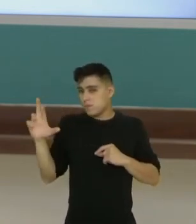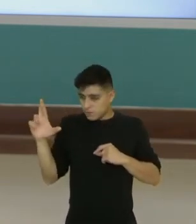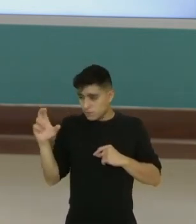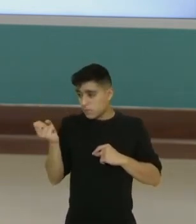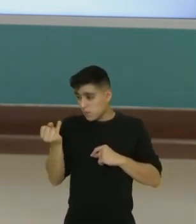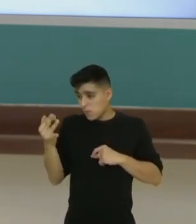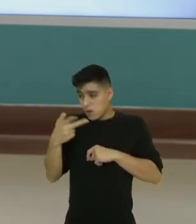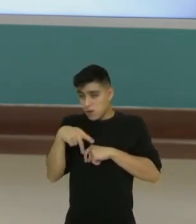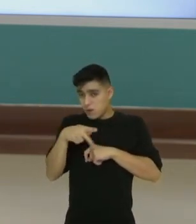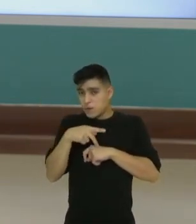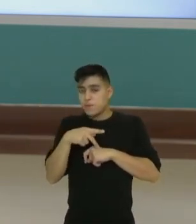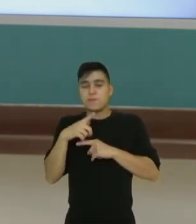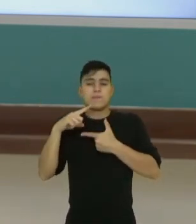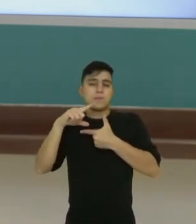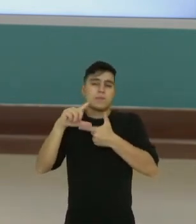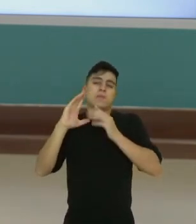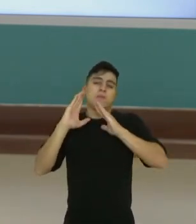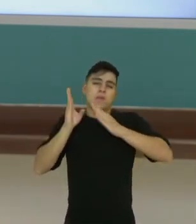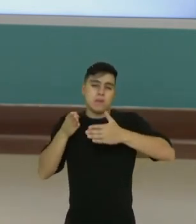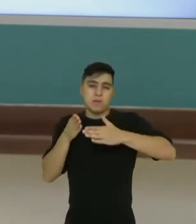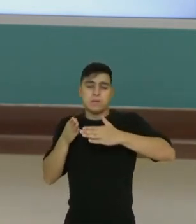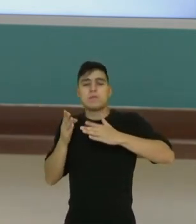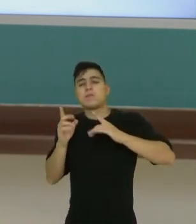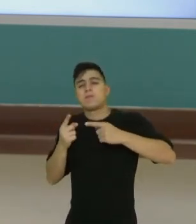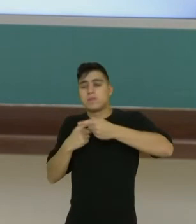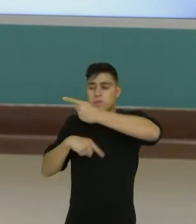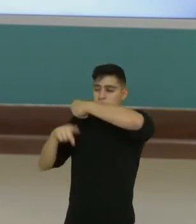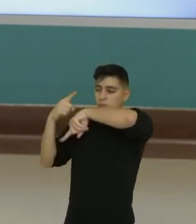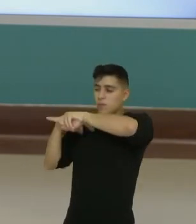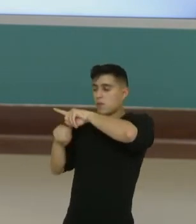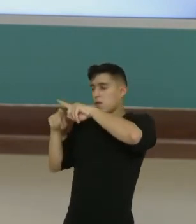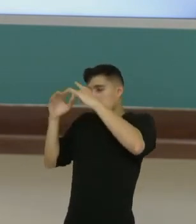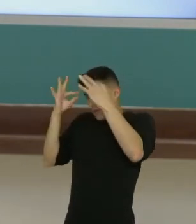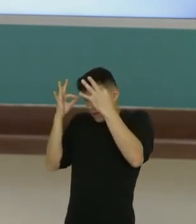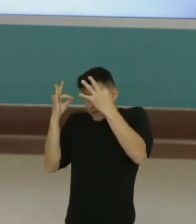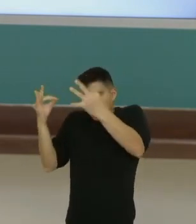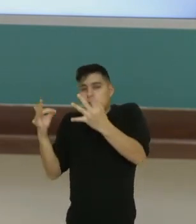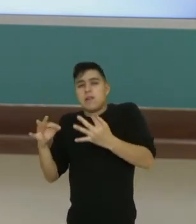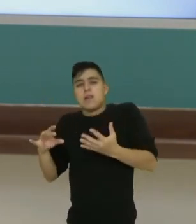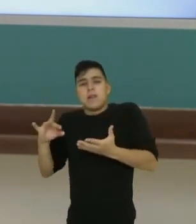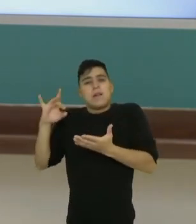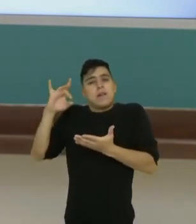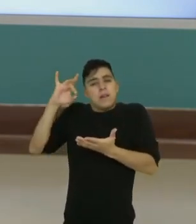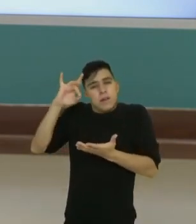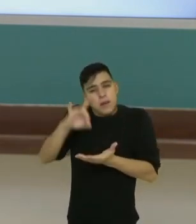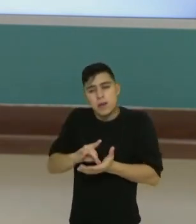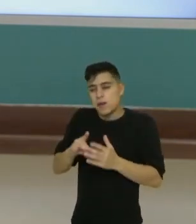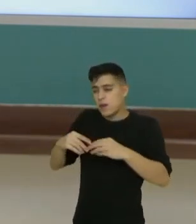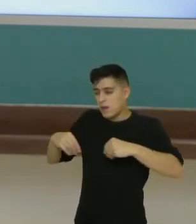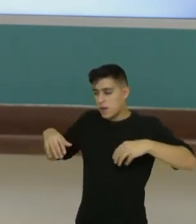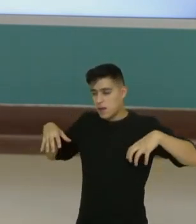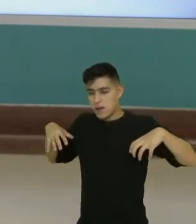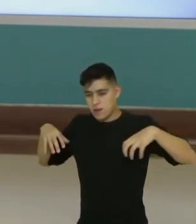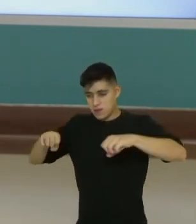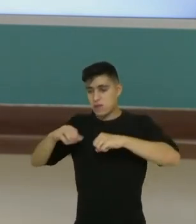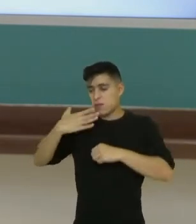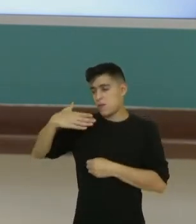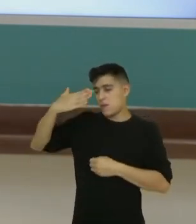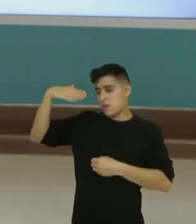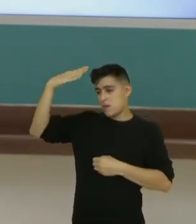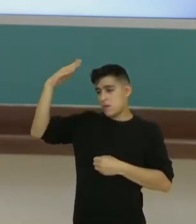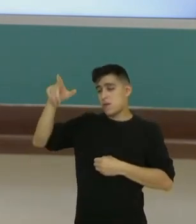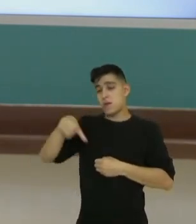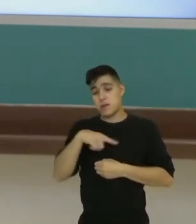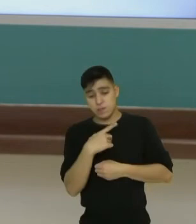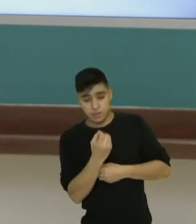alguns países são tradicionalmente originários e fiéis, no sentido literal do seu território como sendo islâmicos,